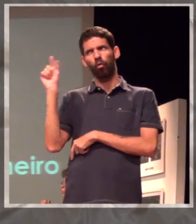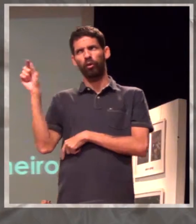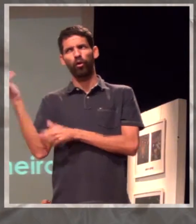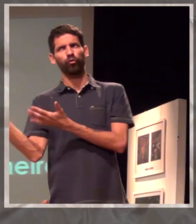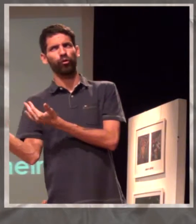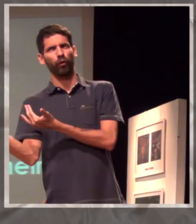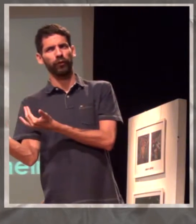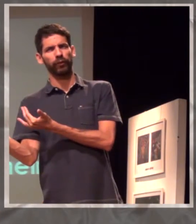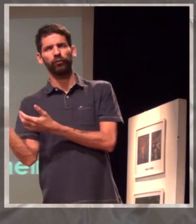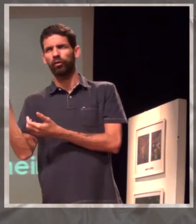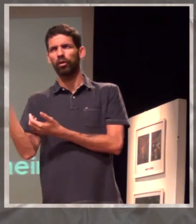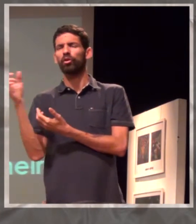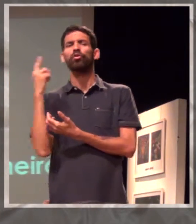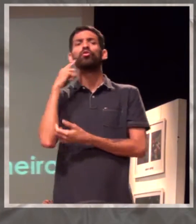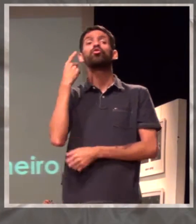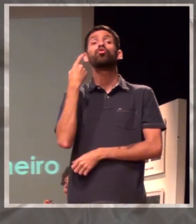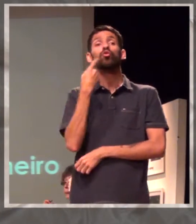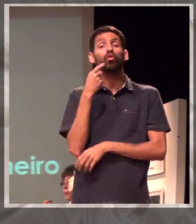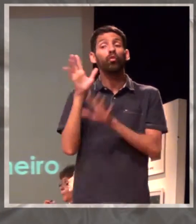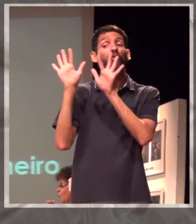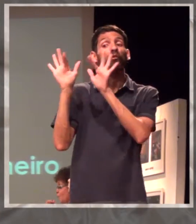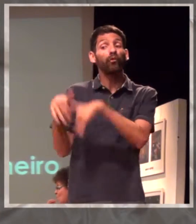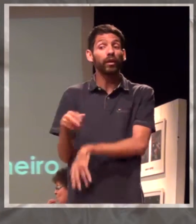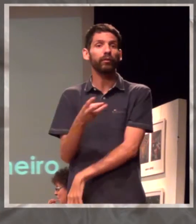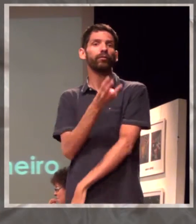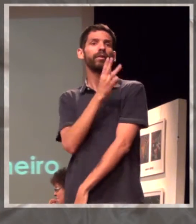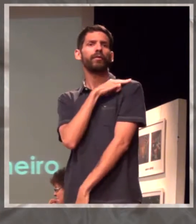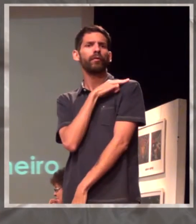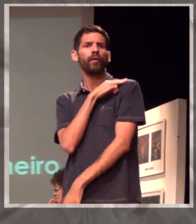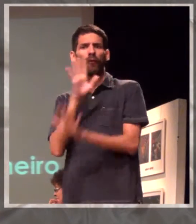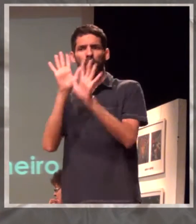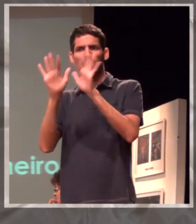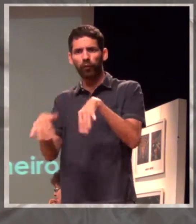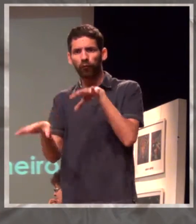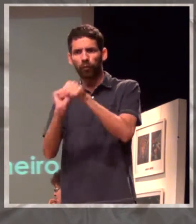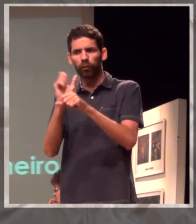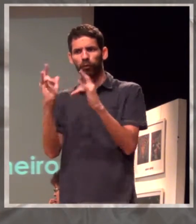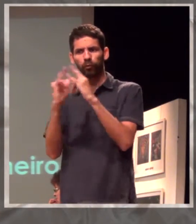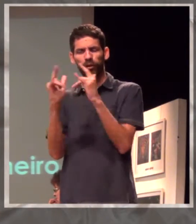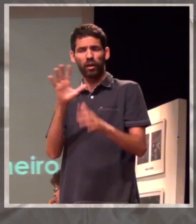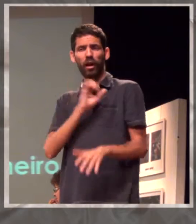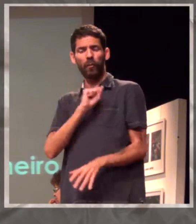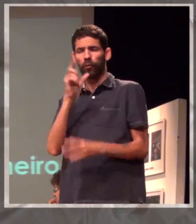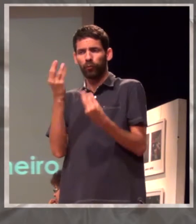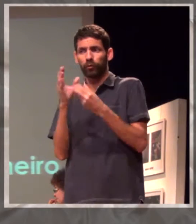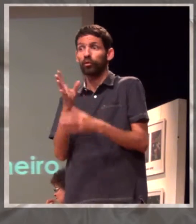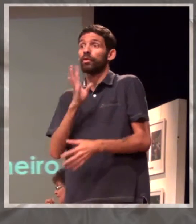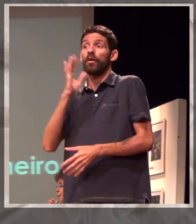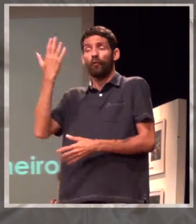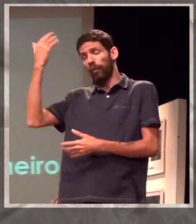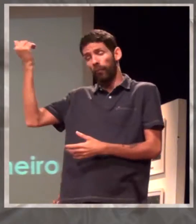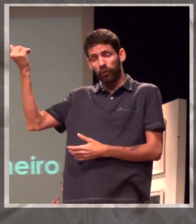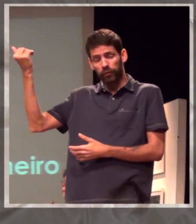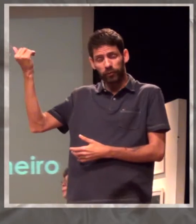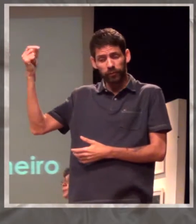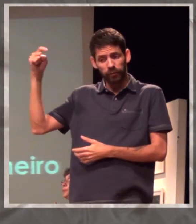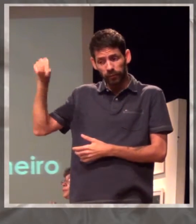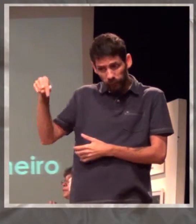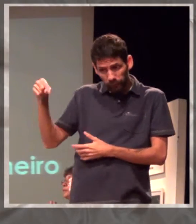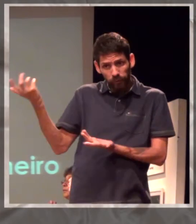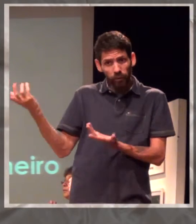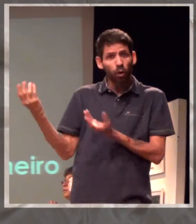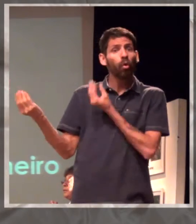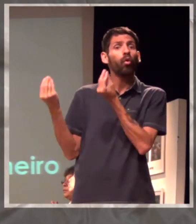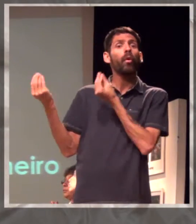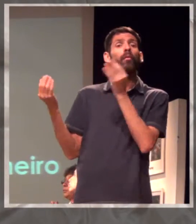jovem surdo, ao final do ensino médio, saindo dessa escola tão querida, tão conhecida,